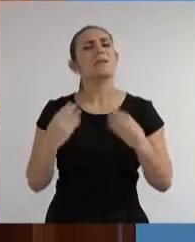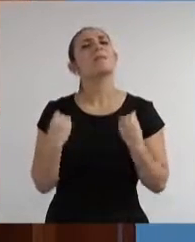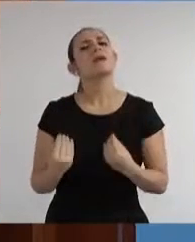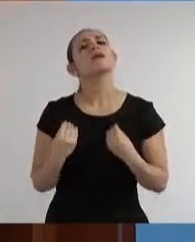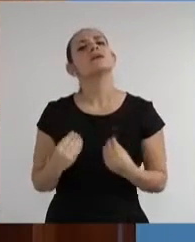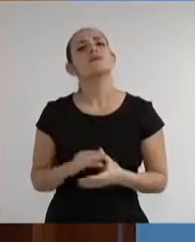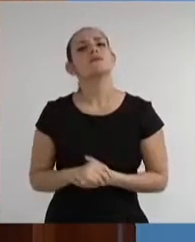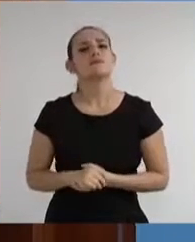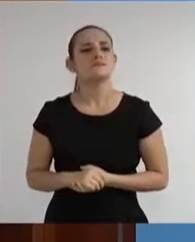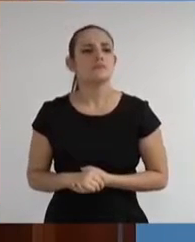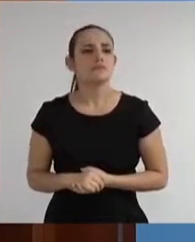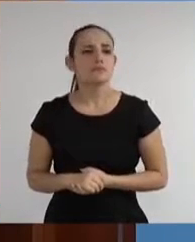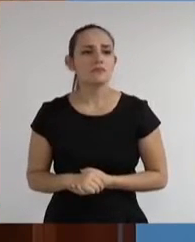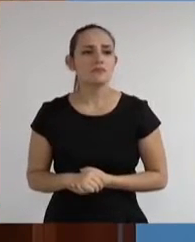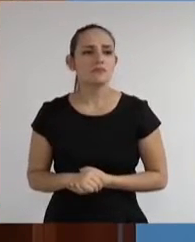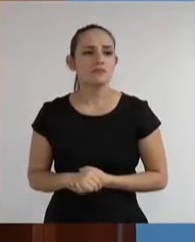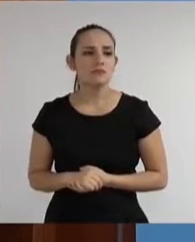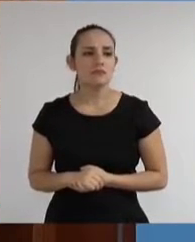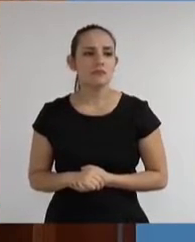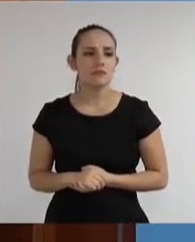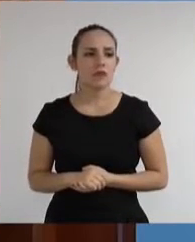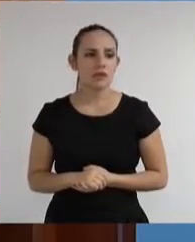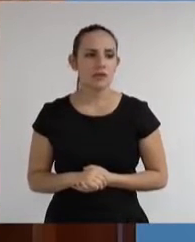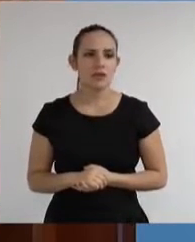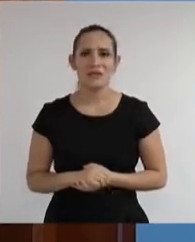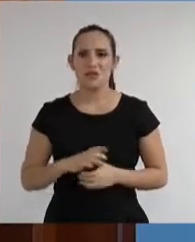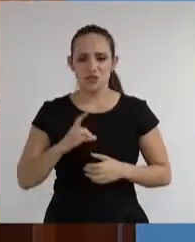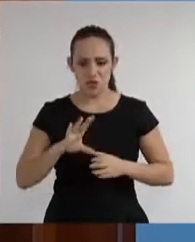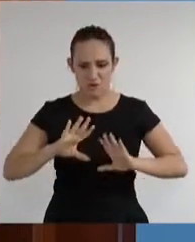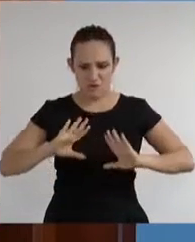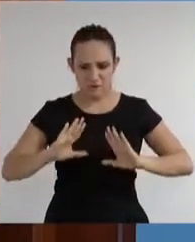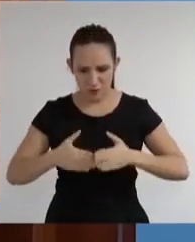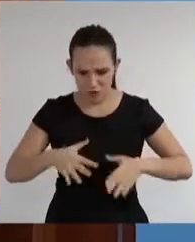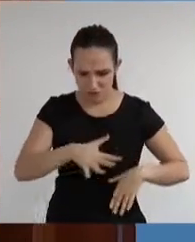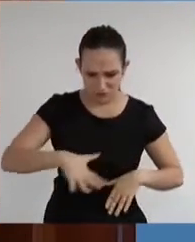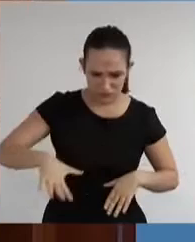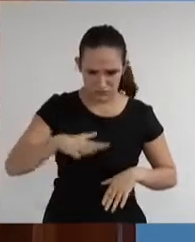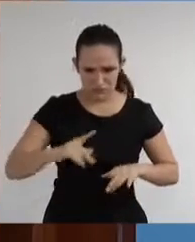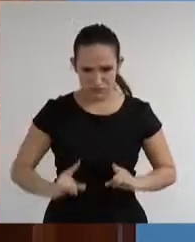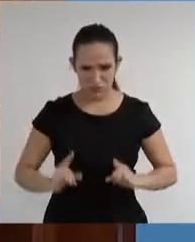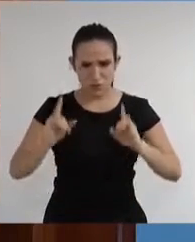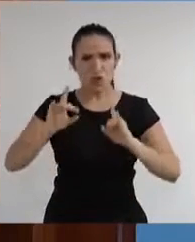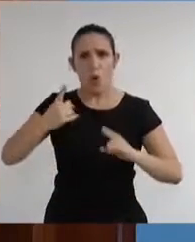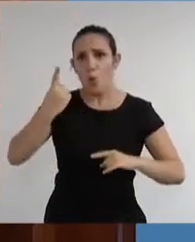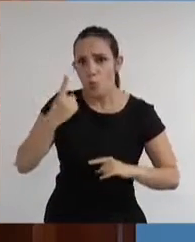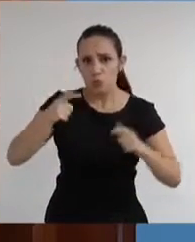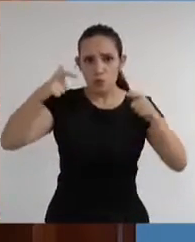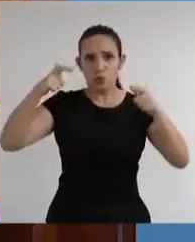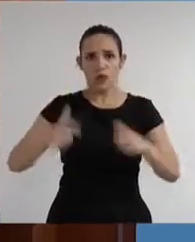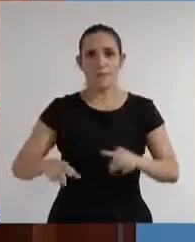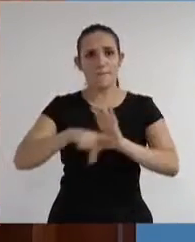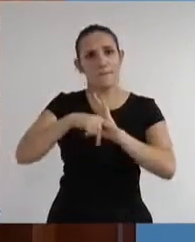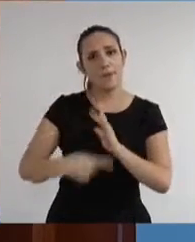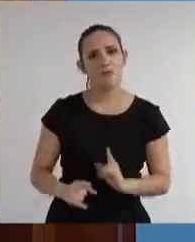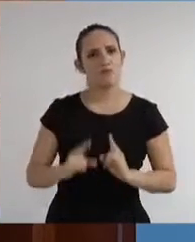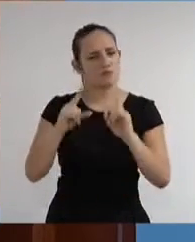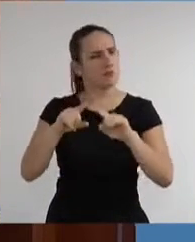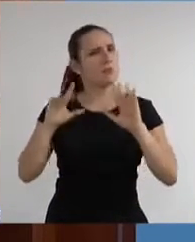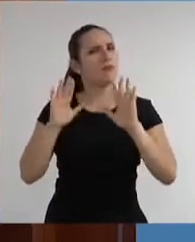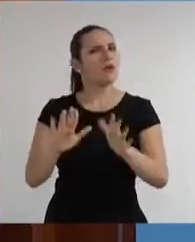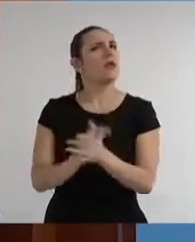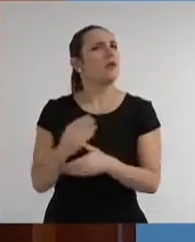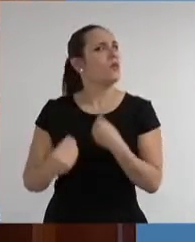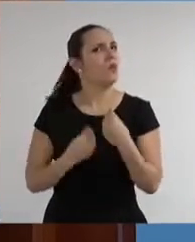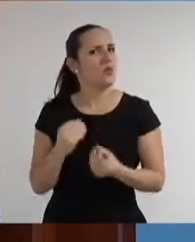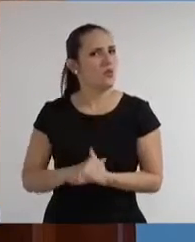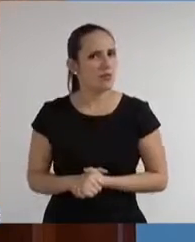isso numa área apenas, somente numa área de referência, como quer o Ministério Público, deputado Paulo Corrêa, como é que nós vamos